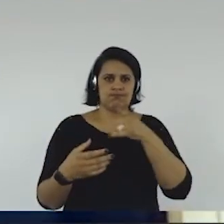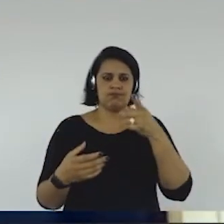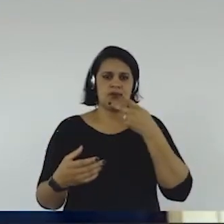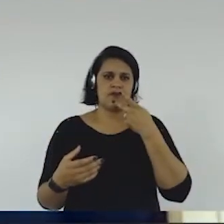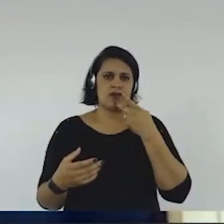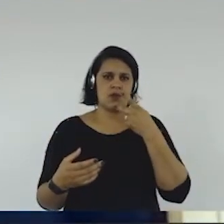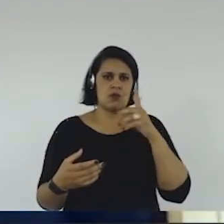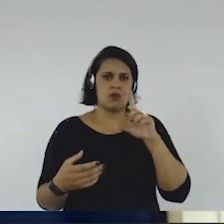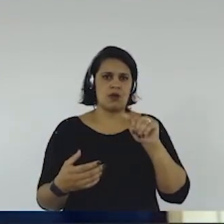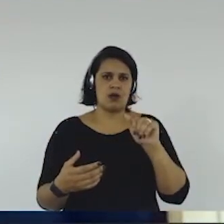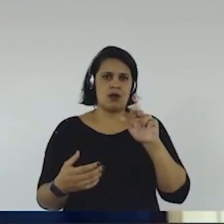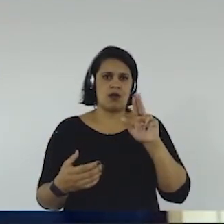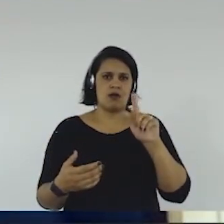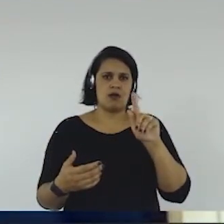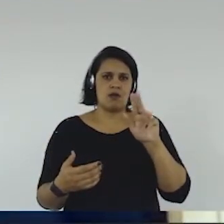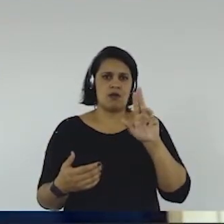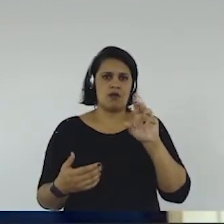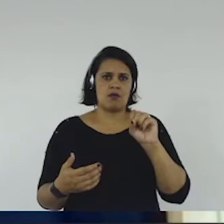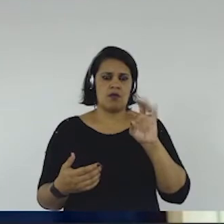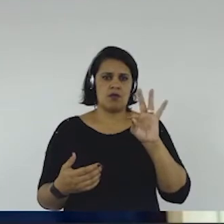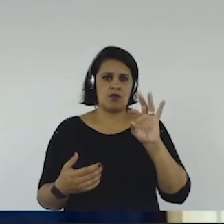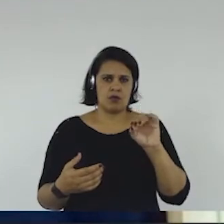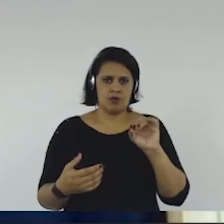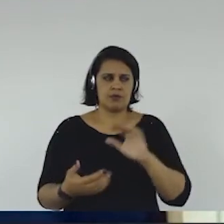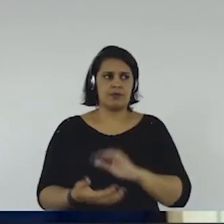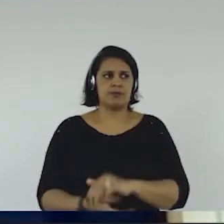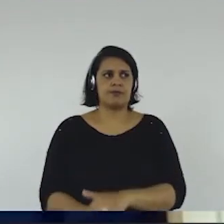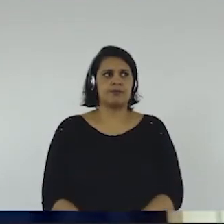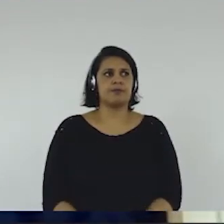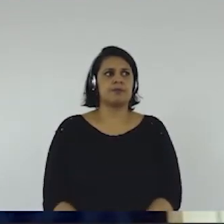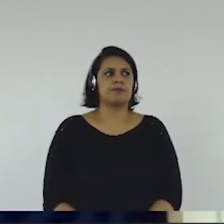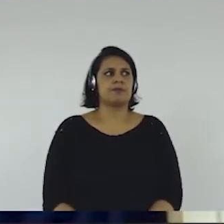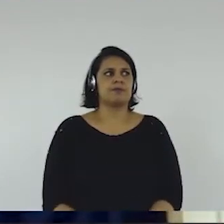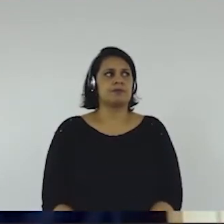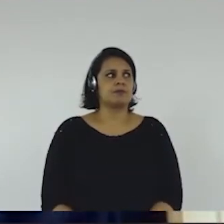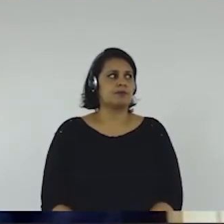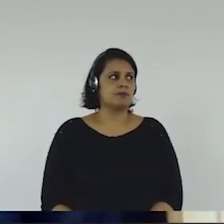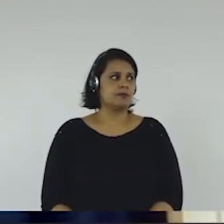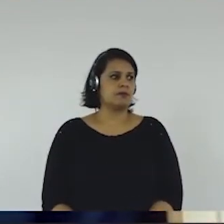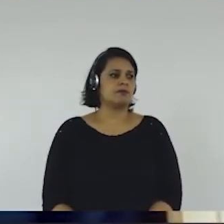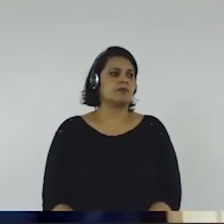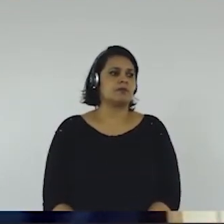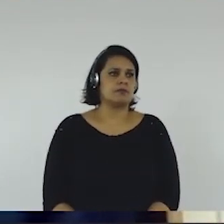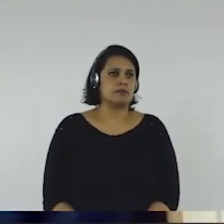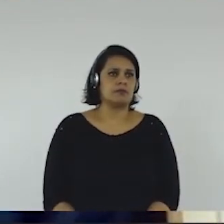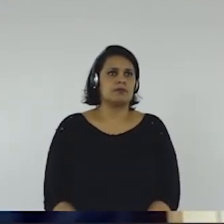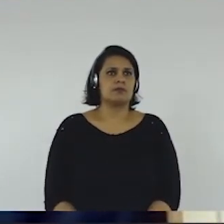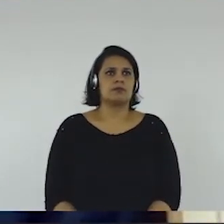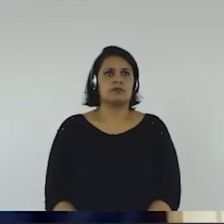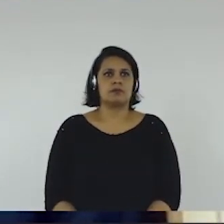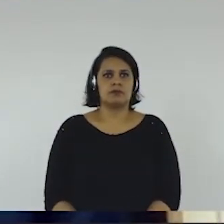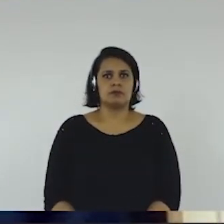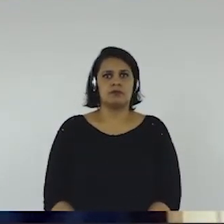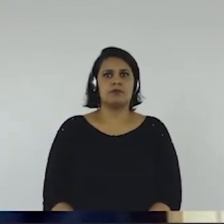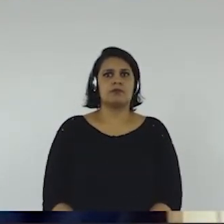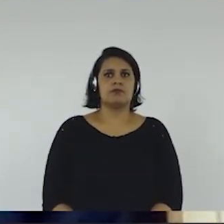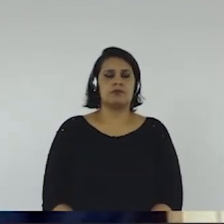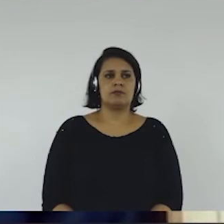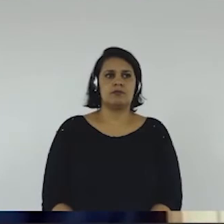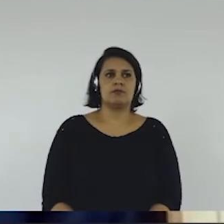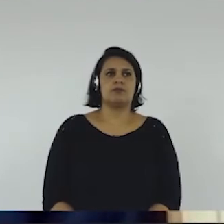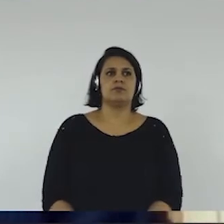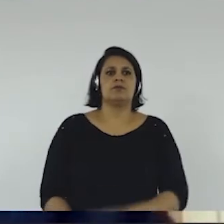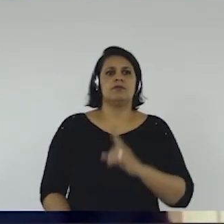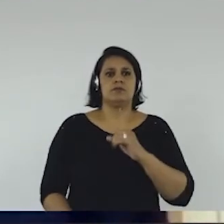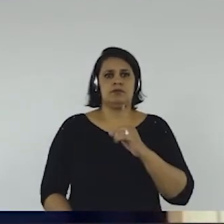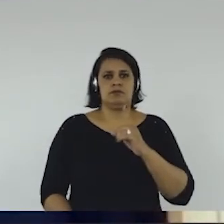Augusto acabou de pontuar. Ele trouxe uma visão bastante interessante, até mesmo pela função de presidente da Camargo,